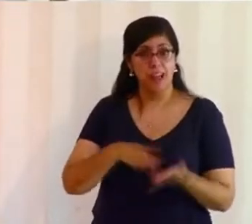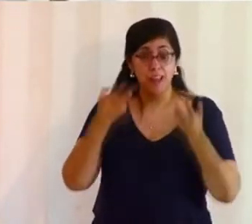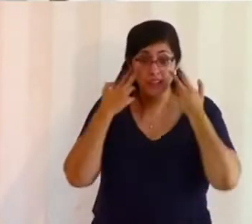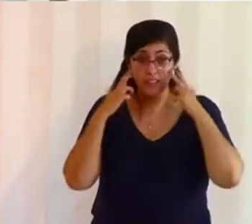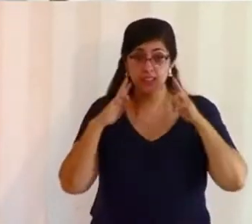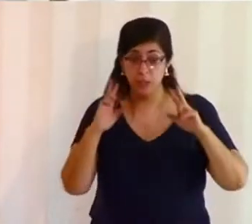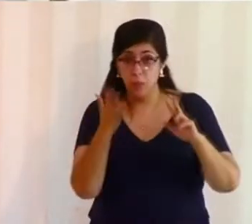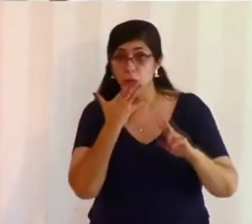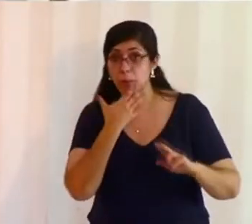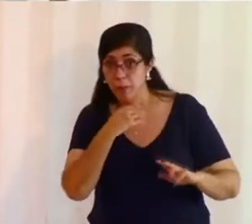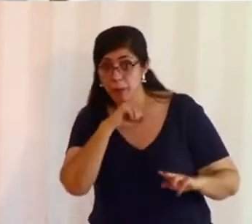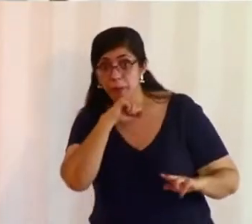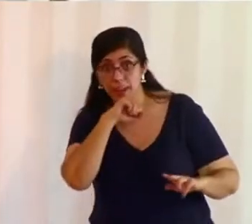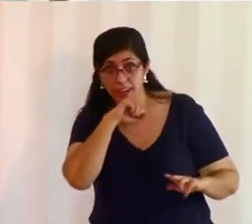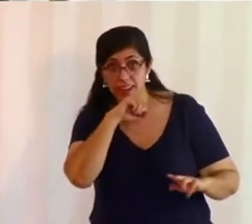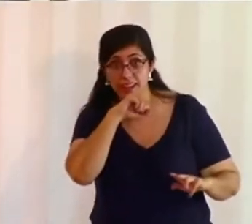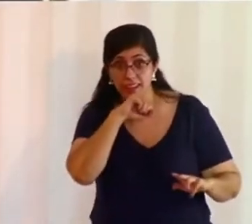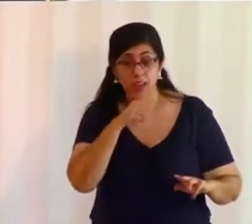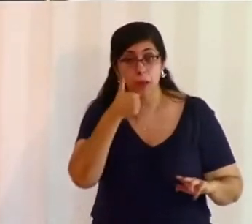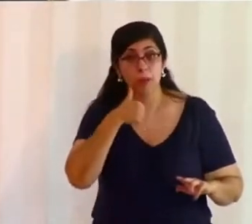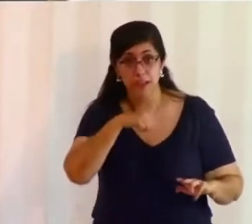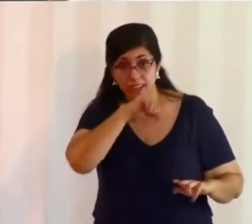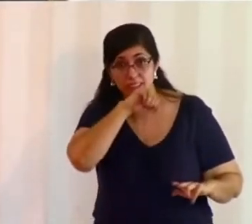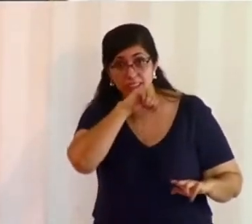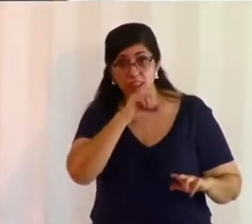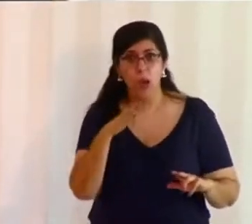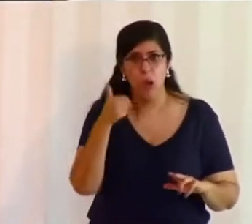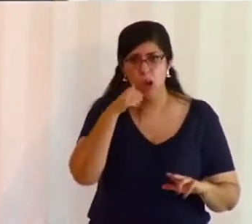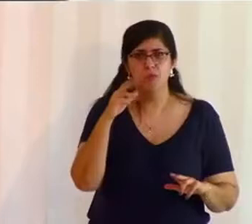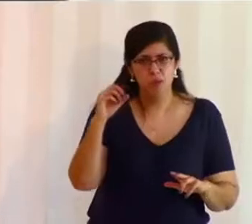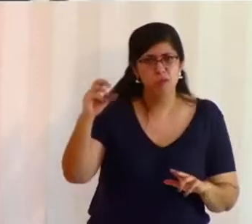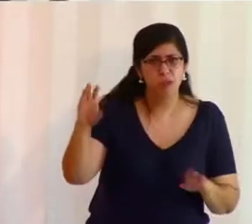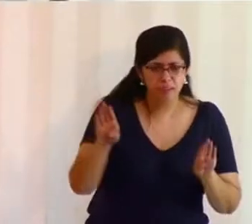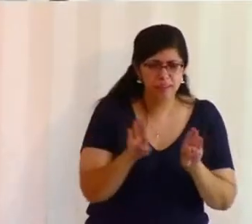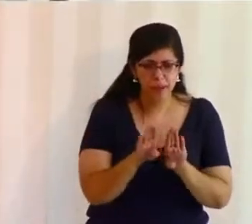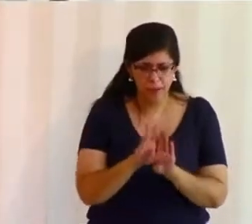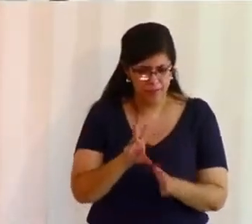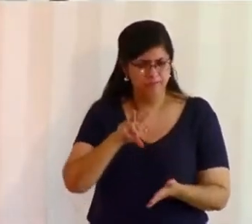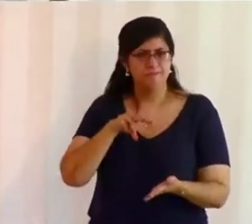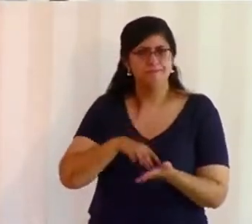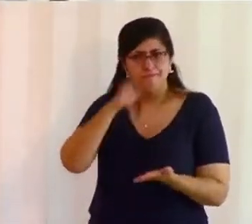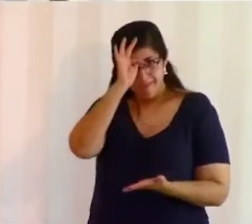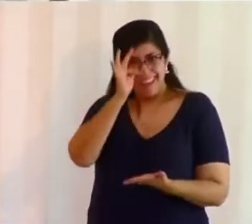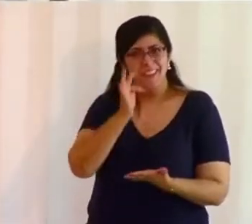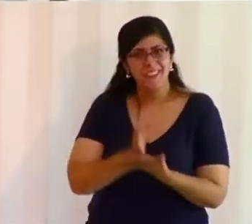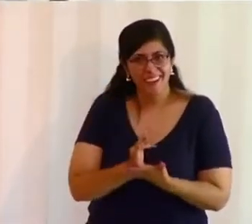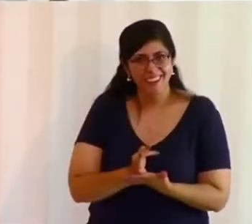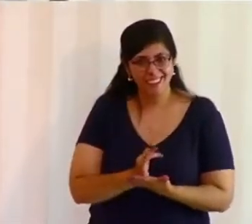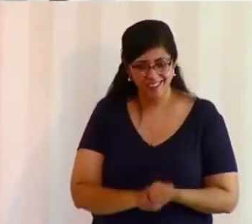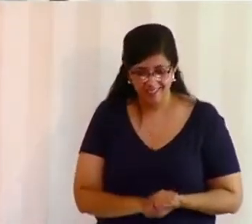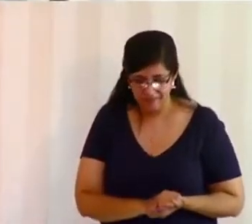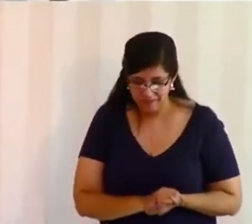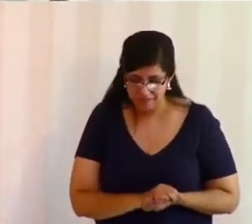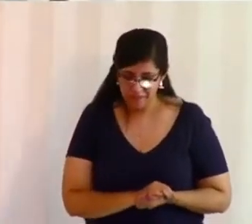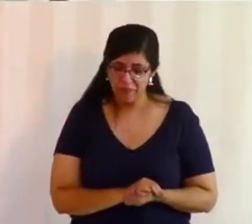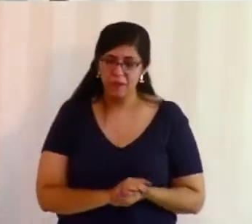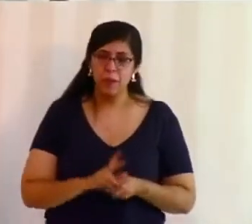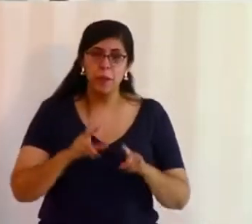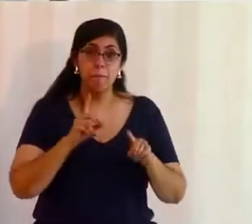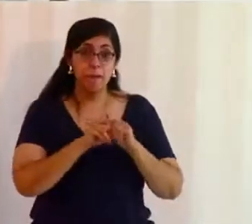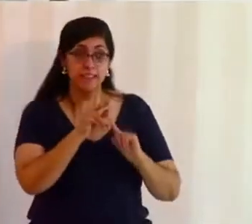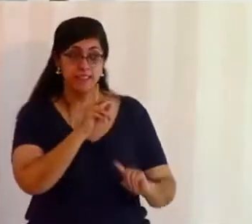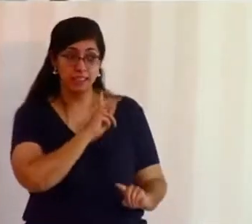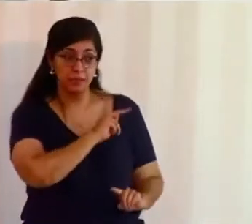avó, e agora Paulo quis que Timóteo o acompanhasse. Por causa ainda do problema dos judaizantes,